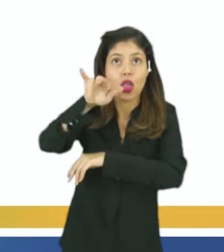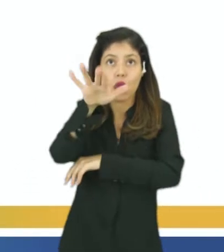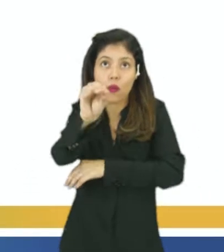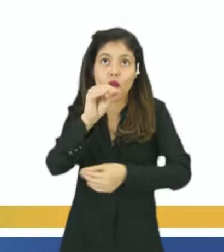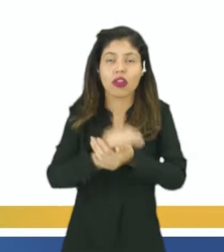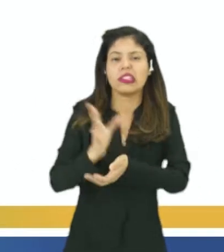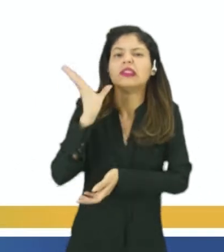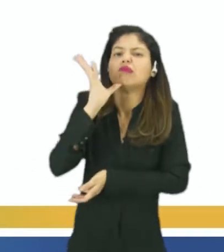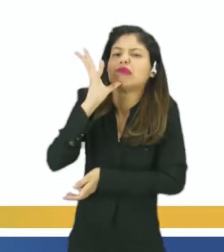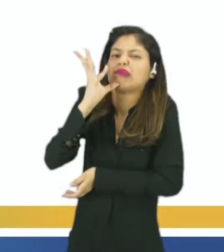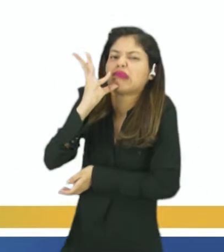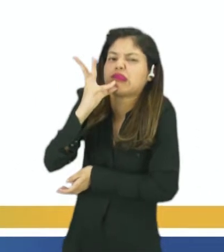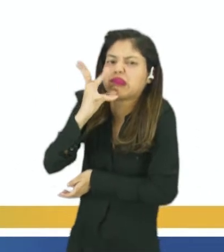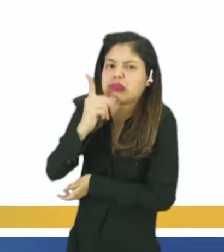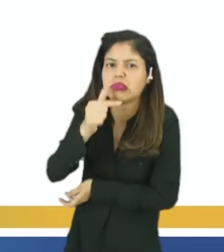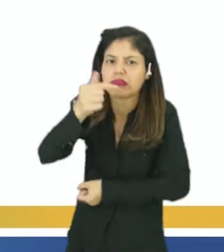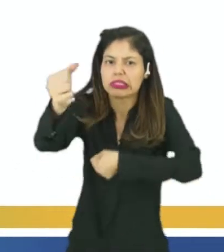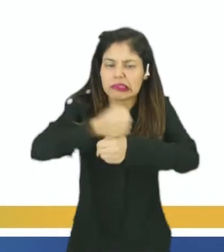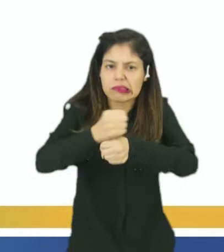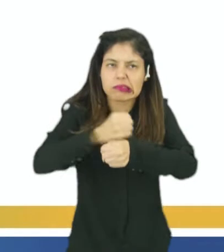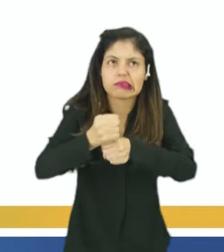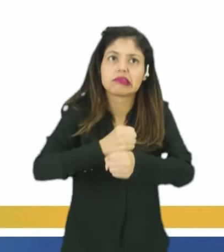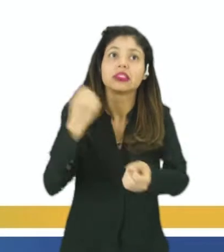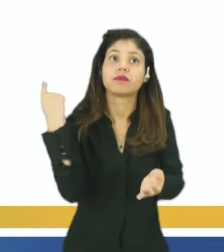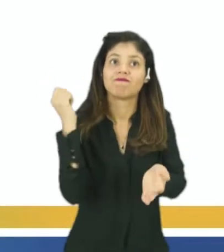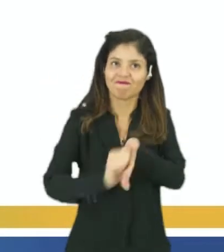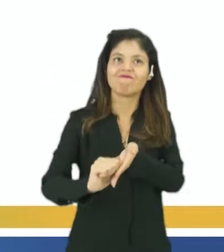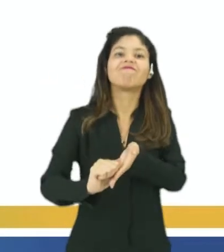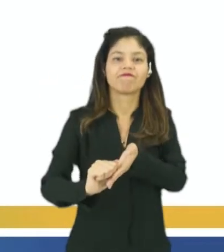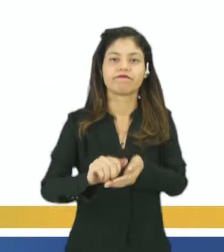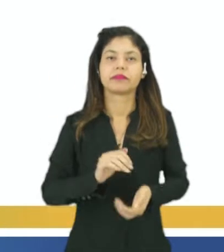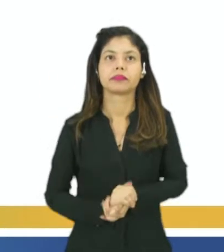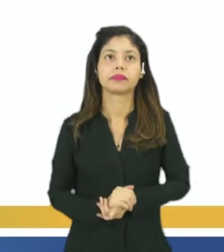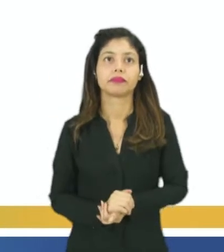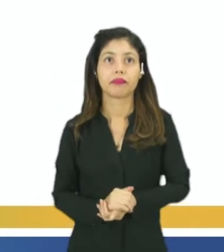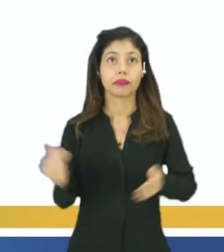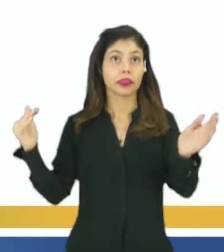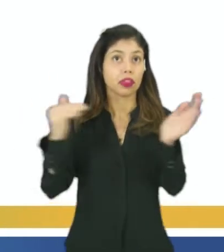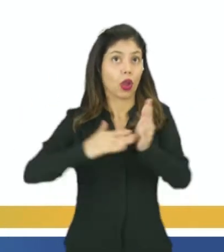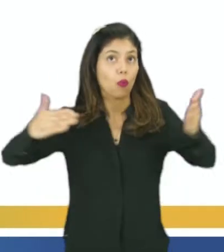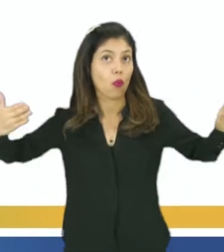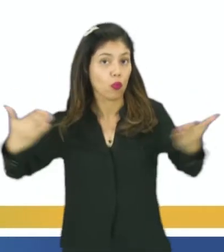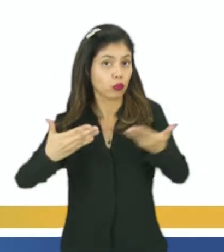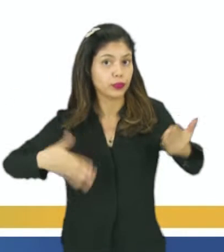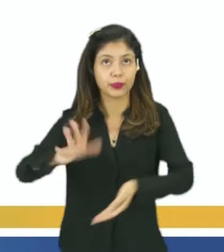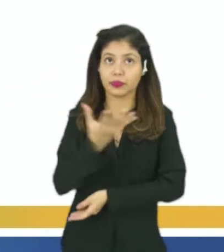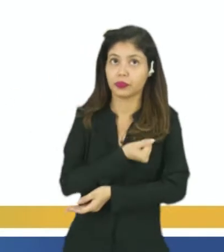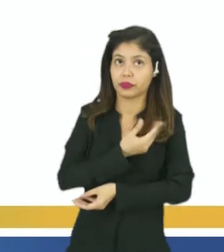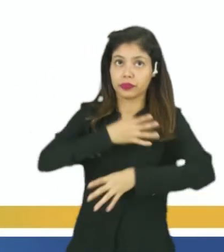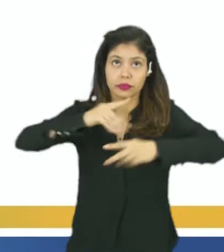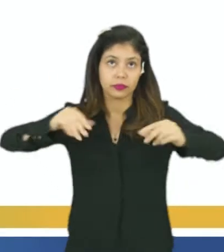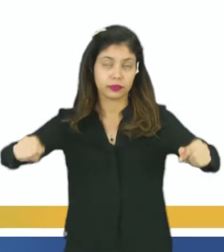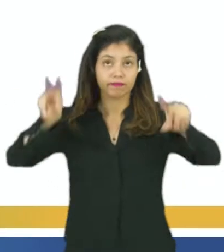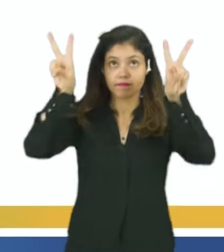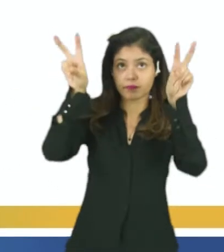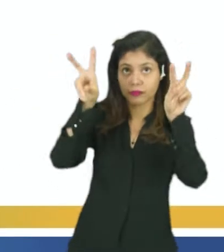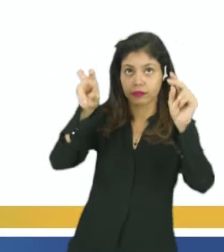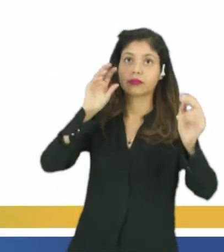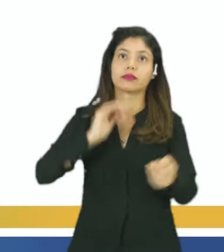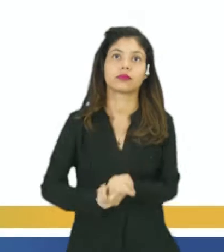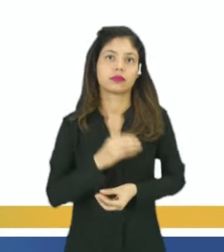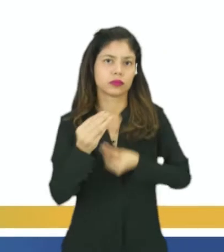quilombo demorou 7 anos para ser efetivada. E até hoje, o número de